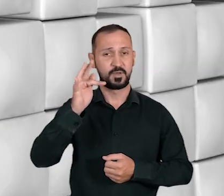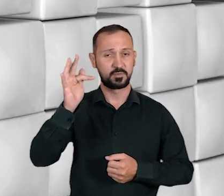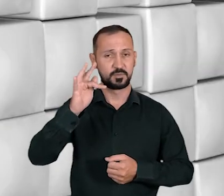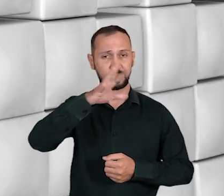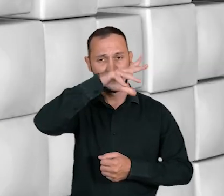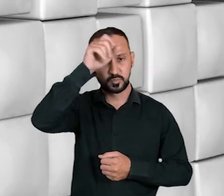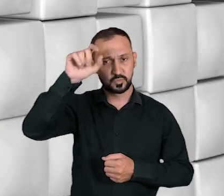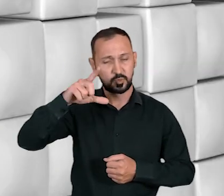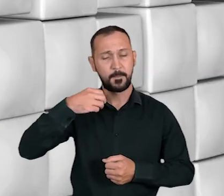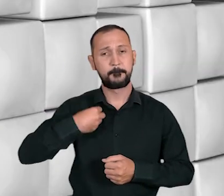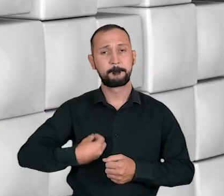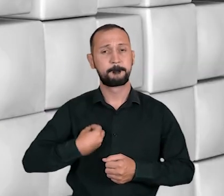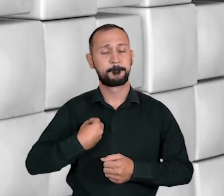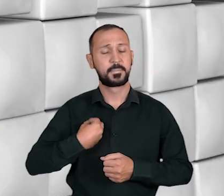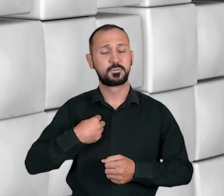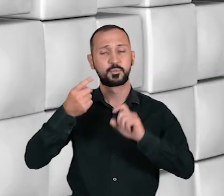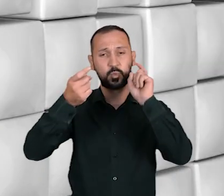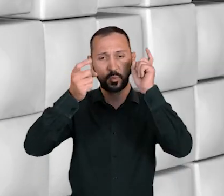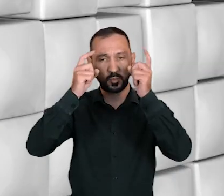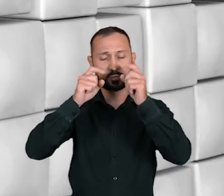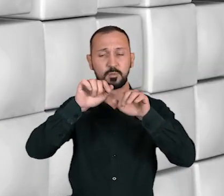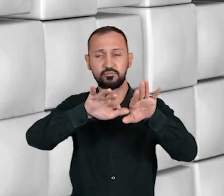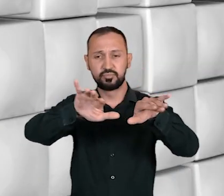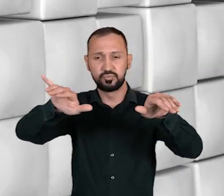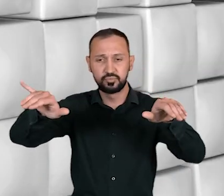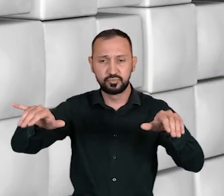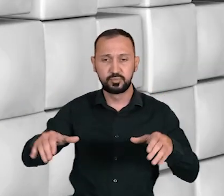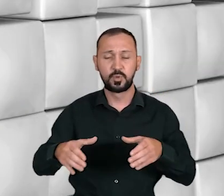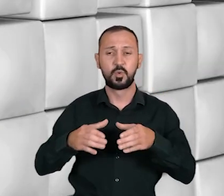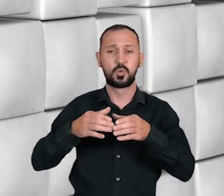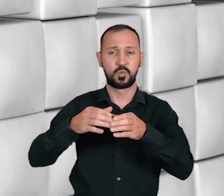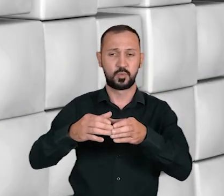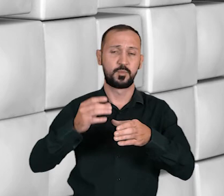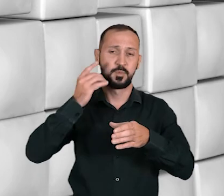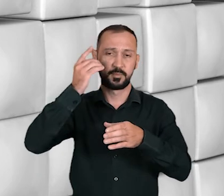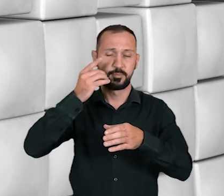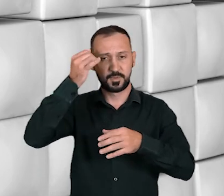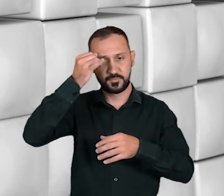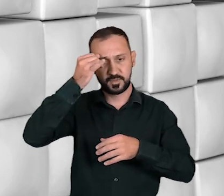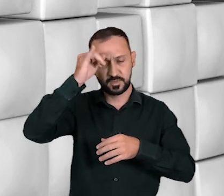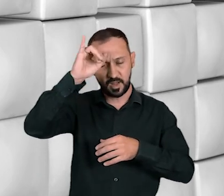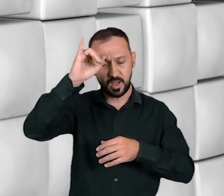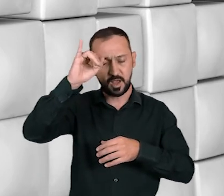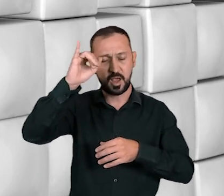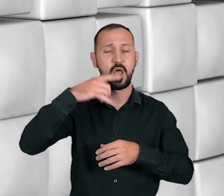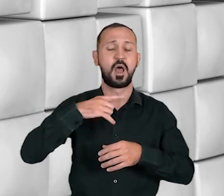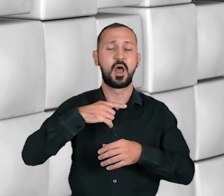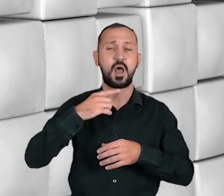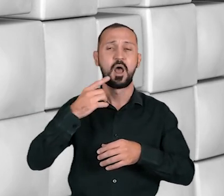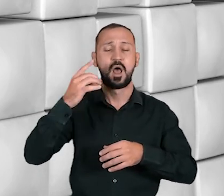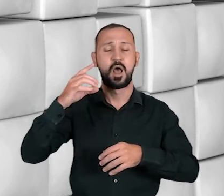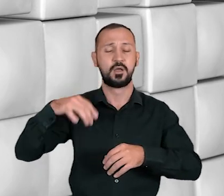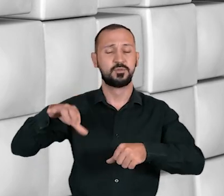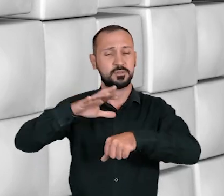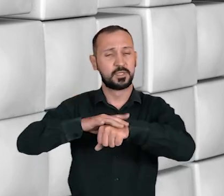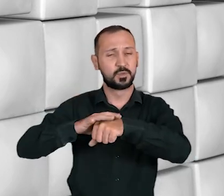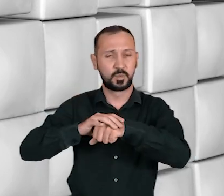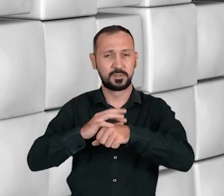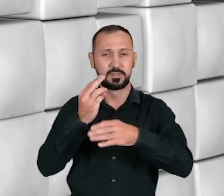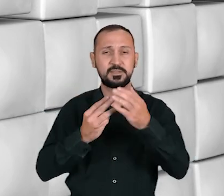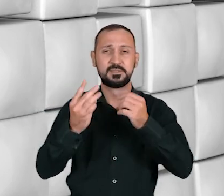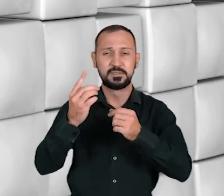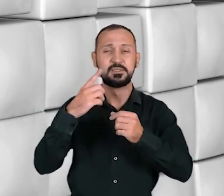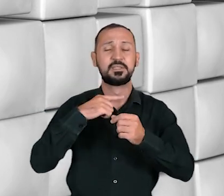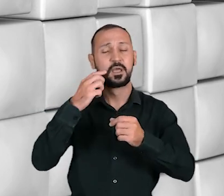Universidades de Mato Grosso do Sul participaram de reunião convocada pela Frente Parlamentar de Combate à Tríplice Epidemia e